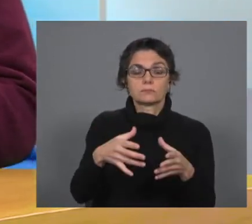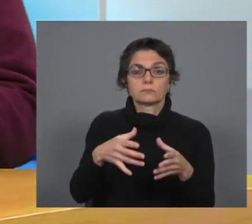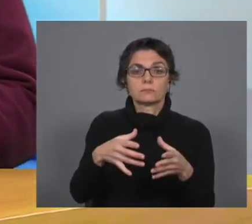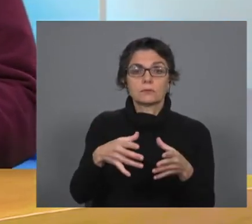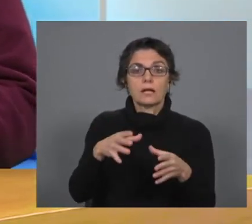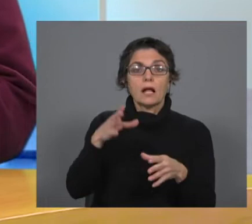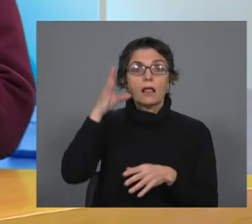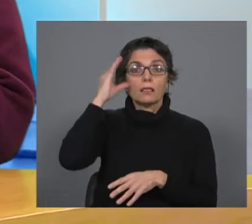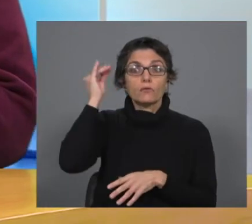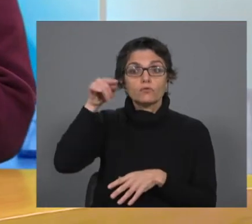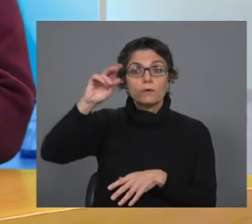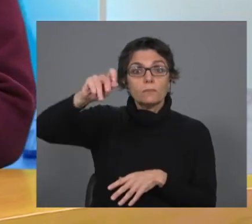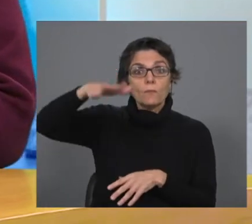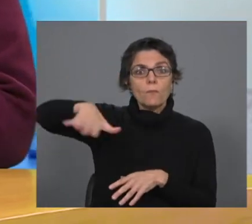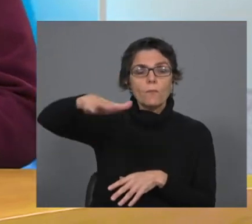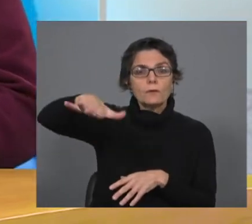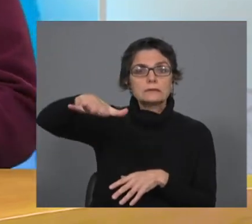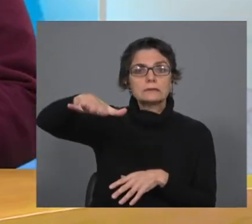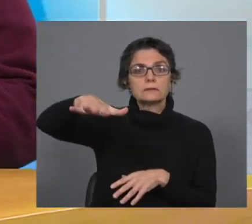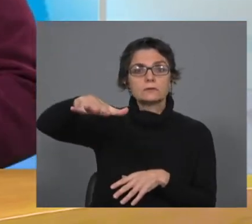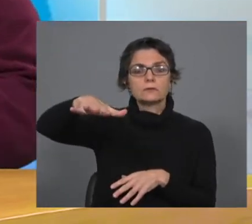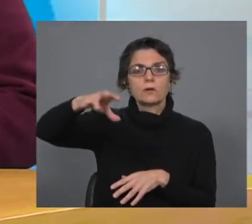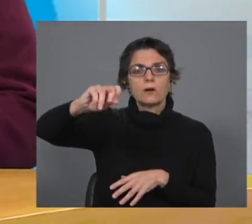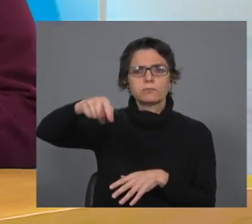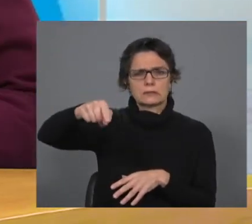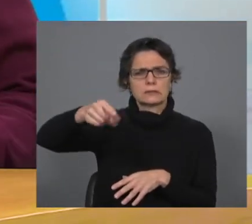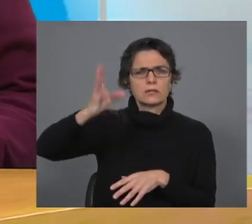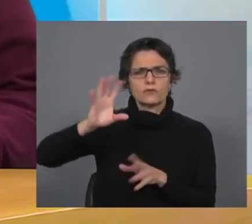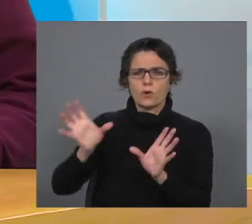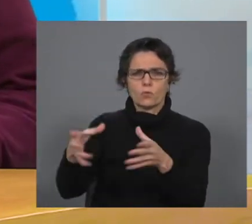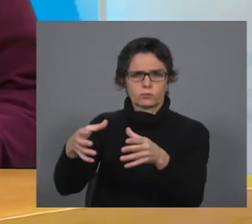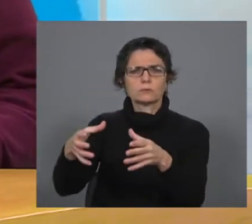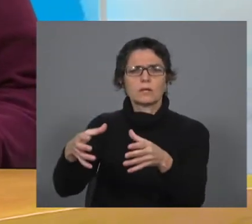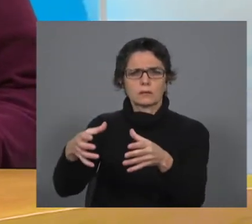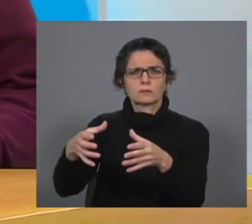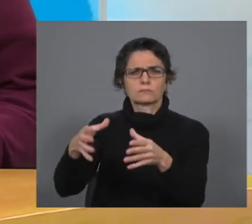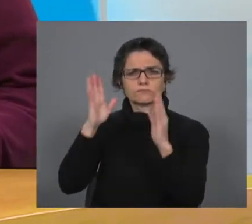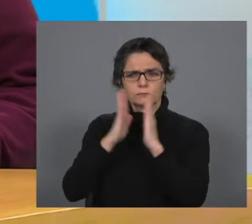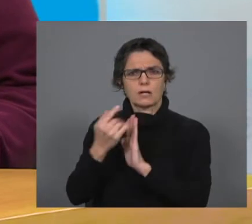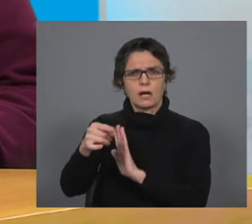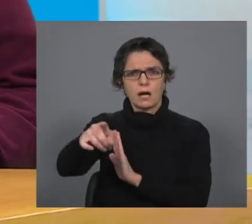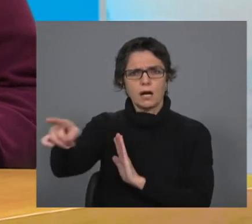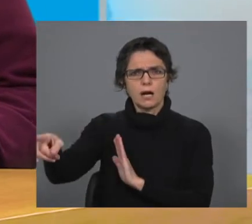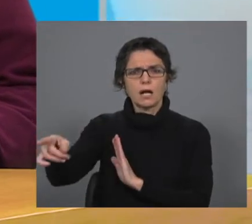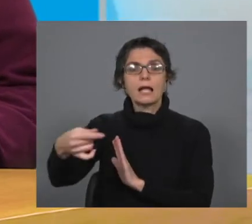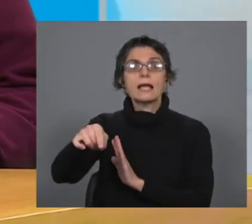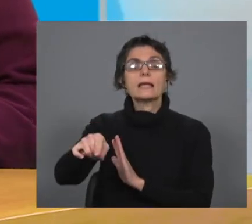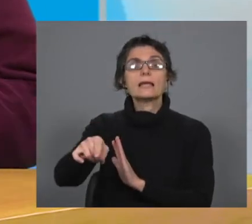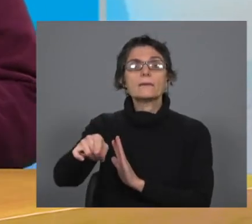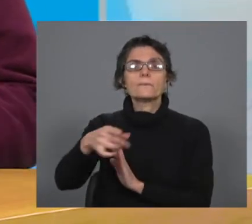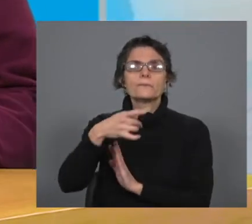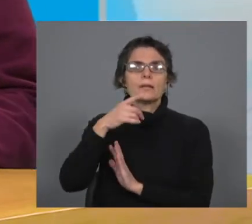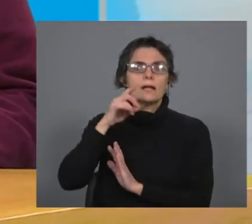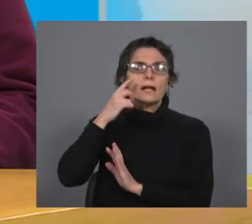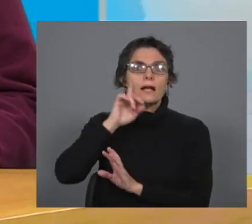já havia, ou tinha existido desde a Idade Média também, uma importante comunidade monástica, e que descobrem sobretudo, e é isso que elas